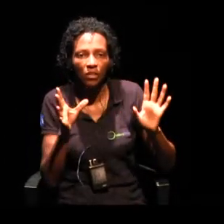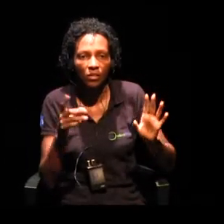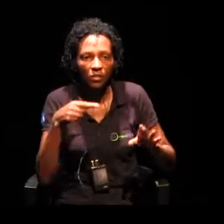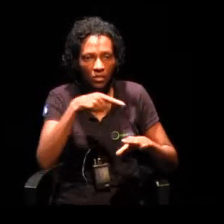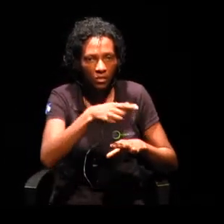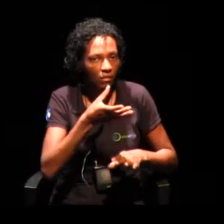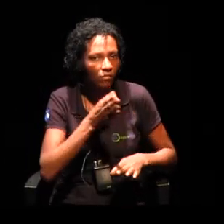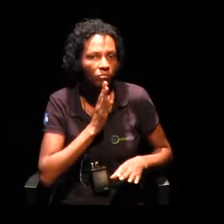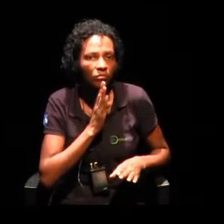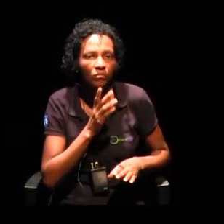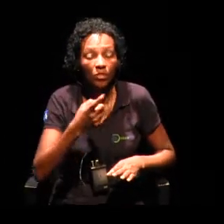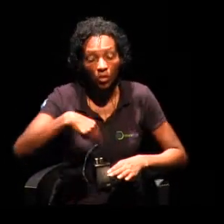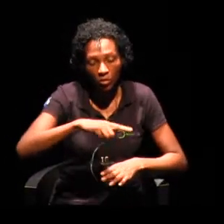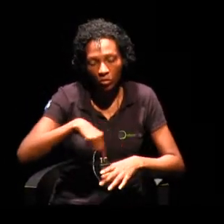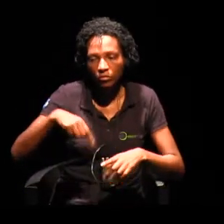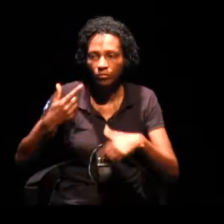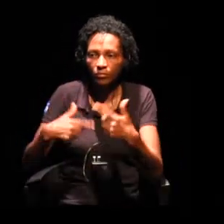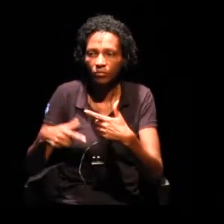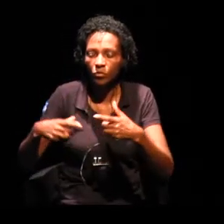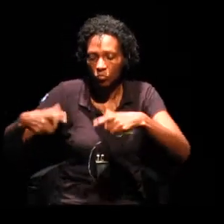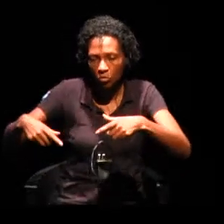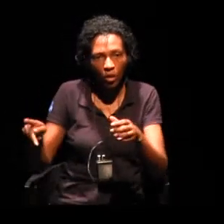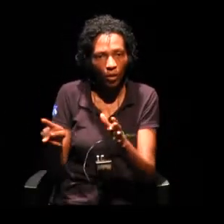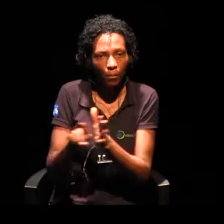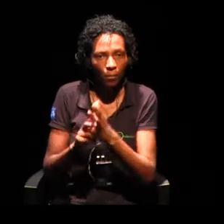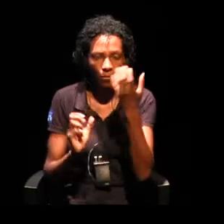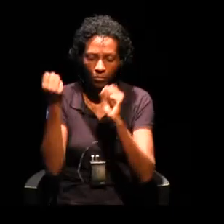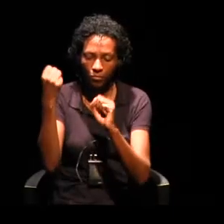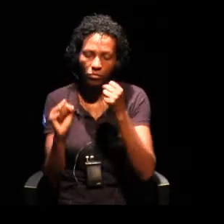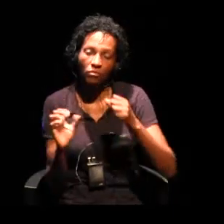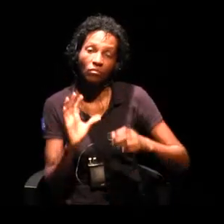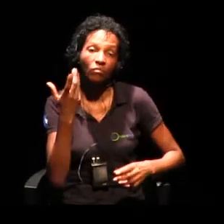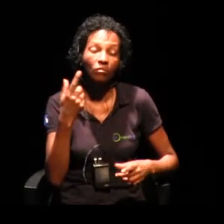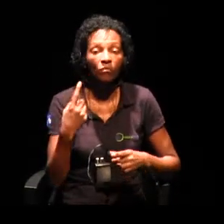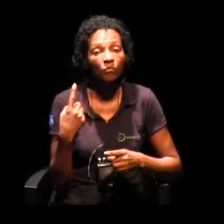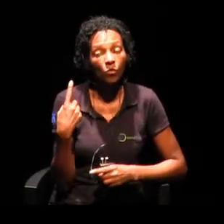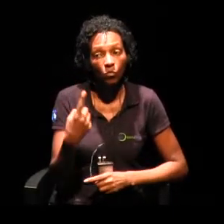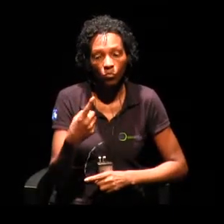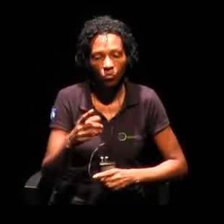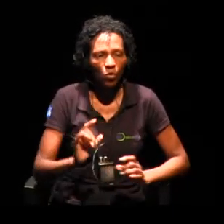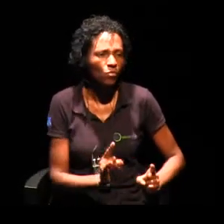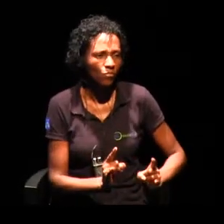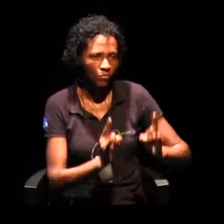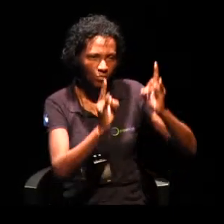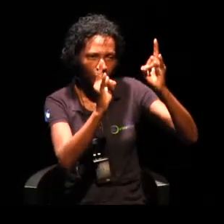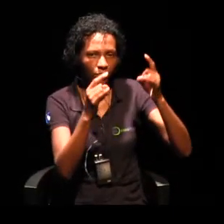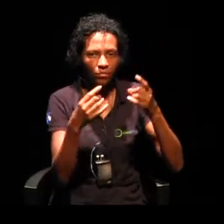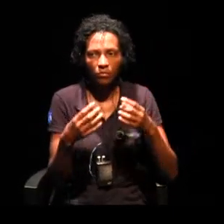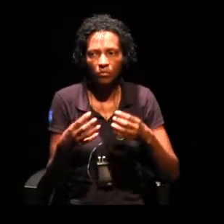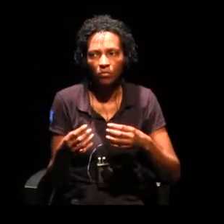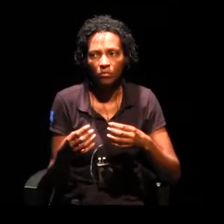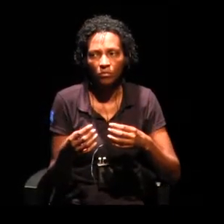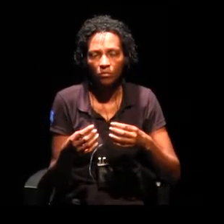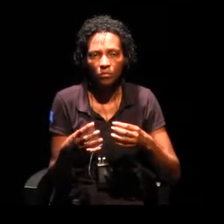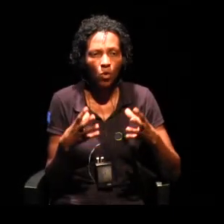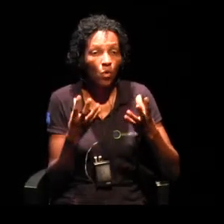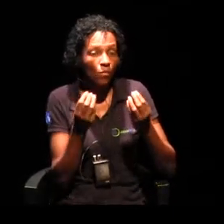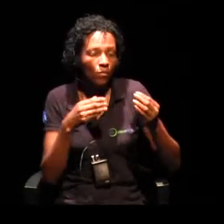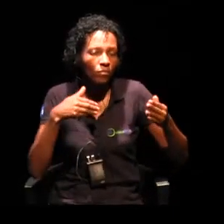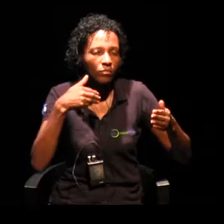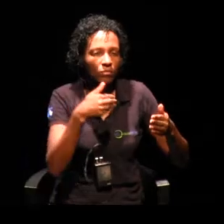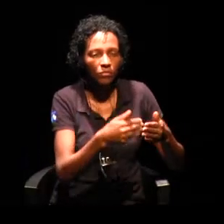pessoas. Quando a gente trabalha com um lugar industrial, uma das coisas que acontece é que os